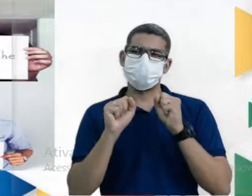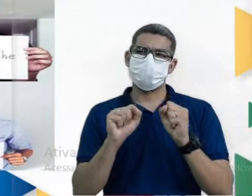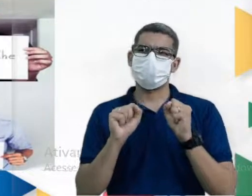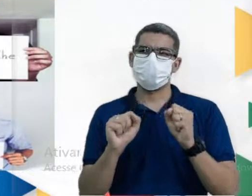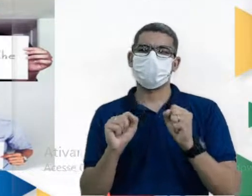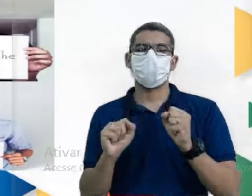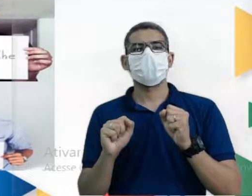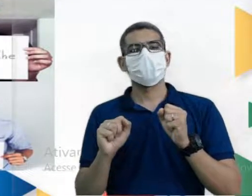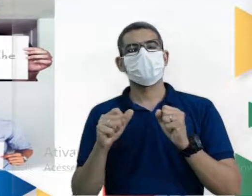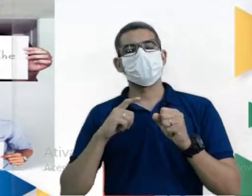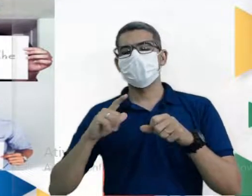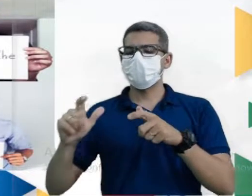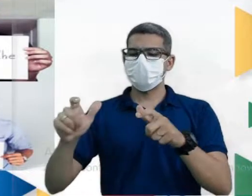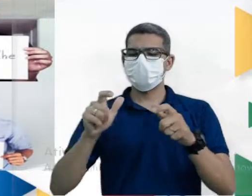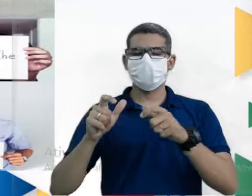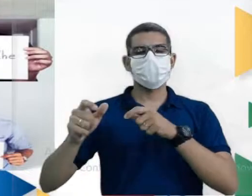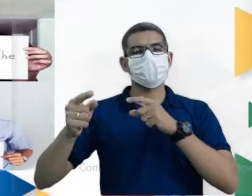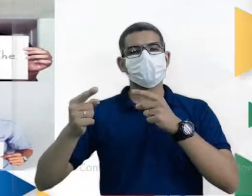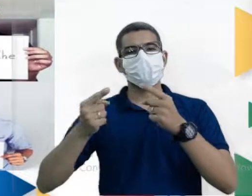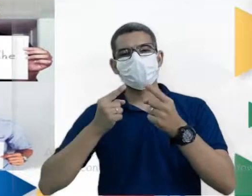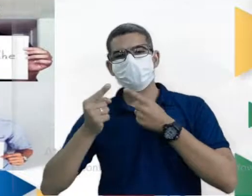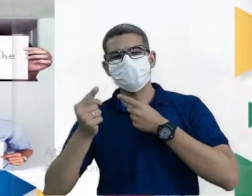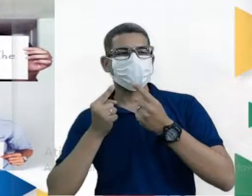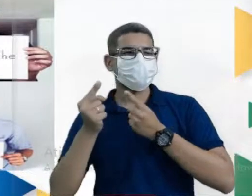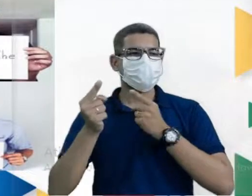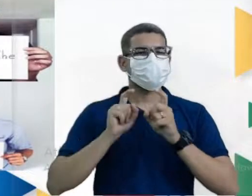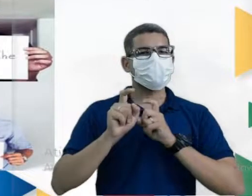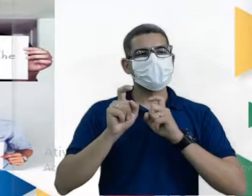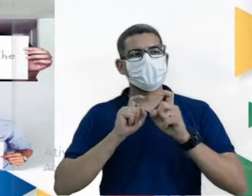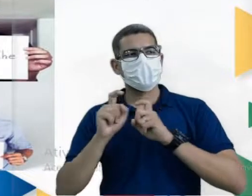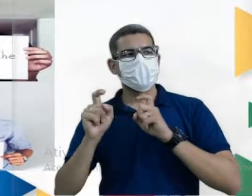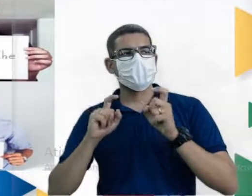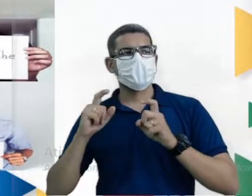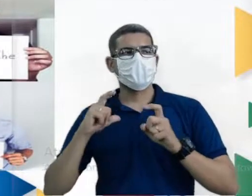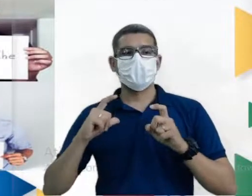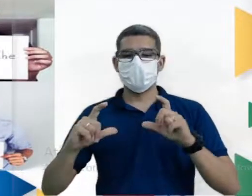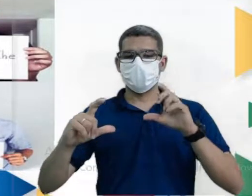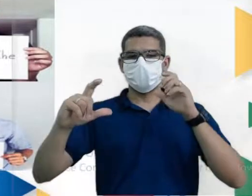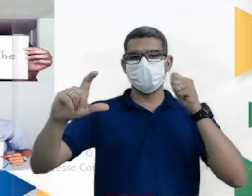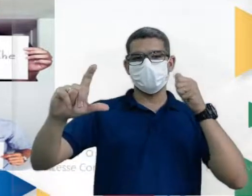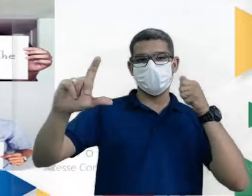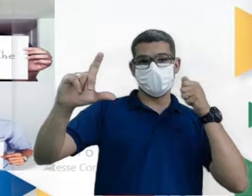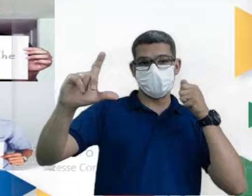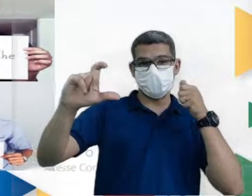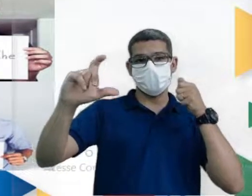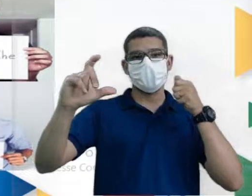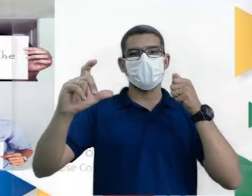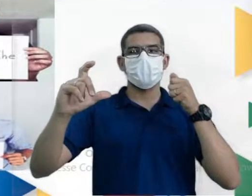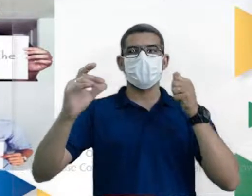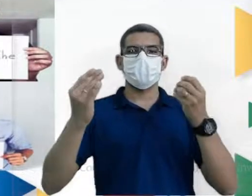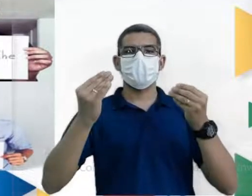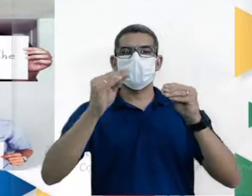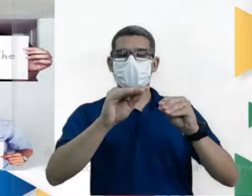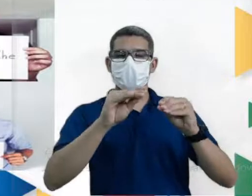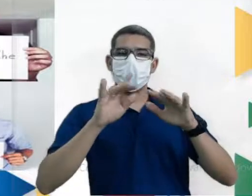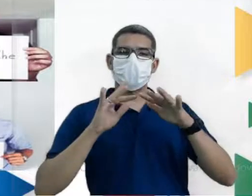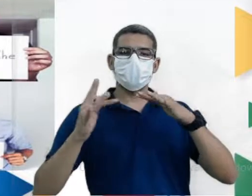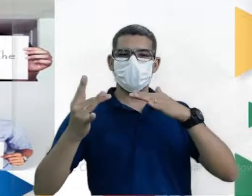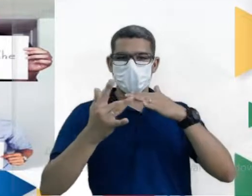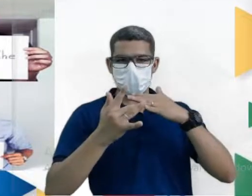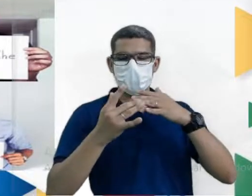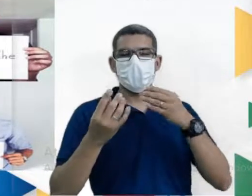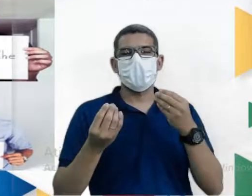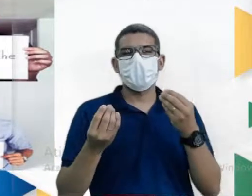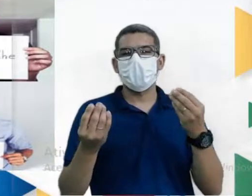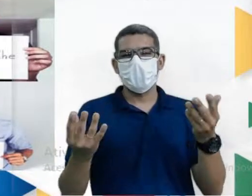espaços de discussão e os homens colocam aí e tiram, colocam nas suas redes sociais, supôs ser he for she, para dizer que eles